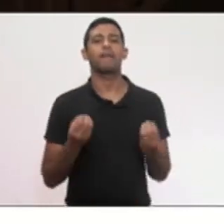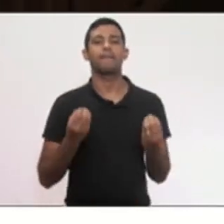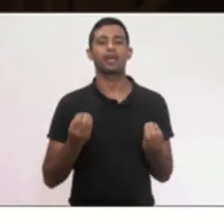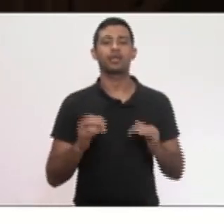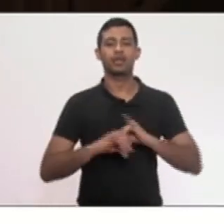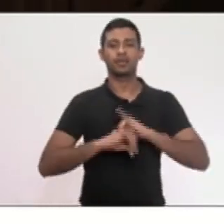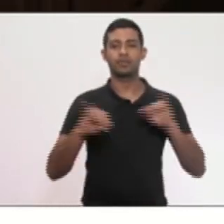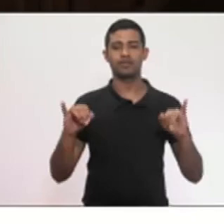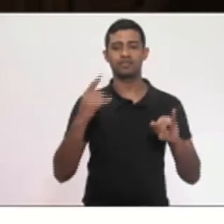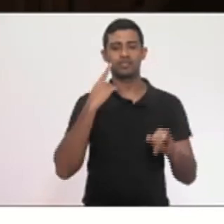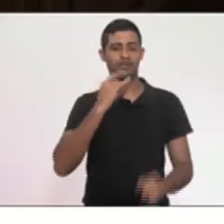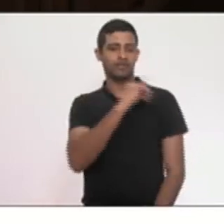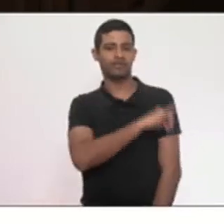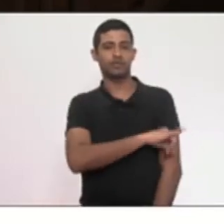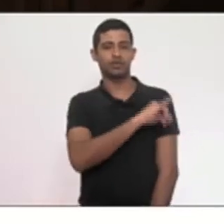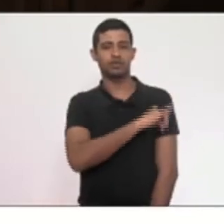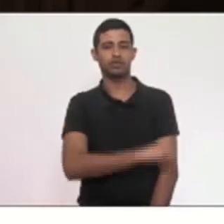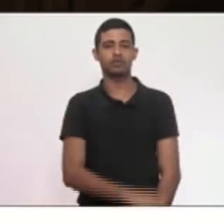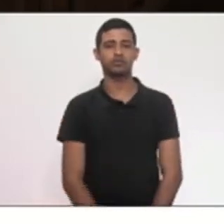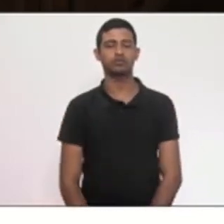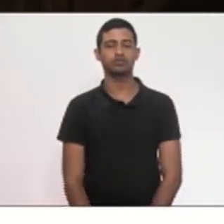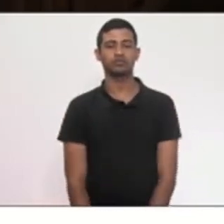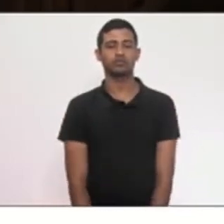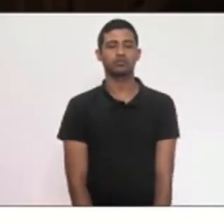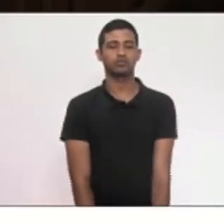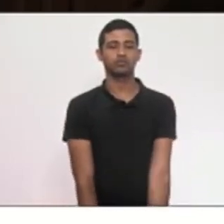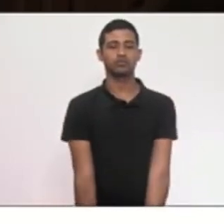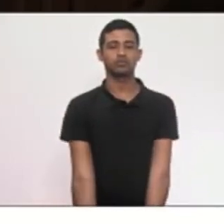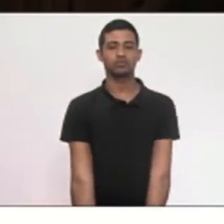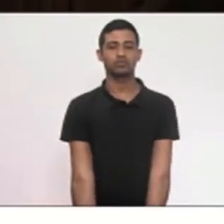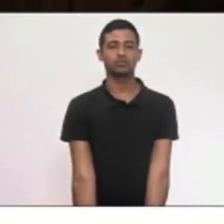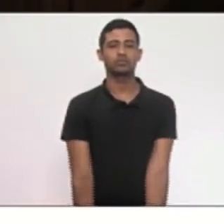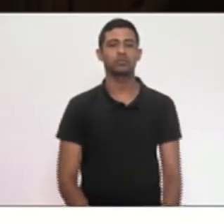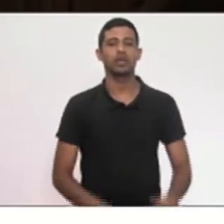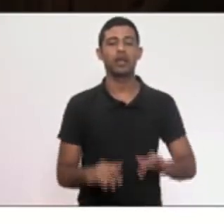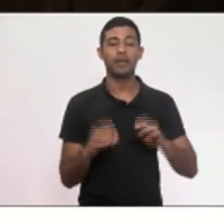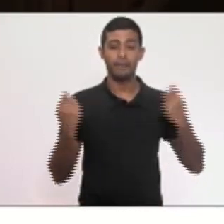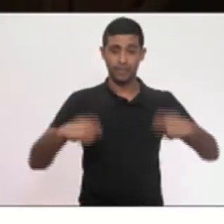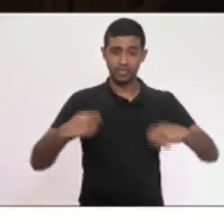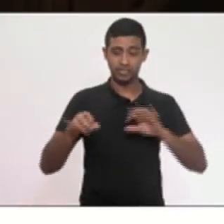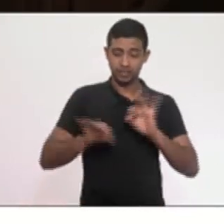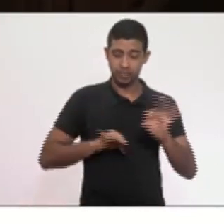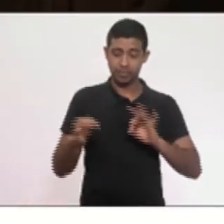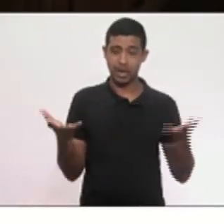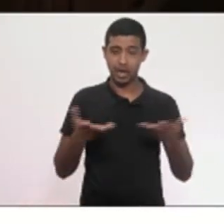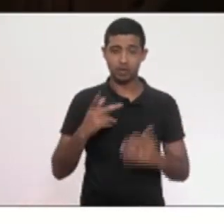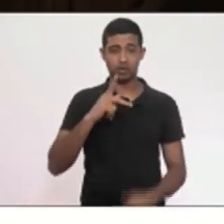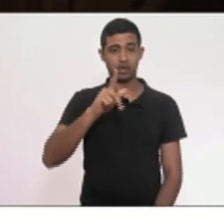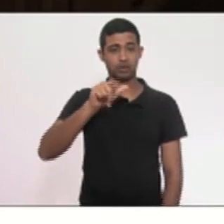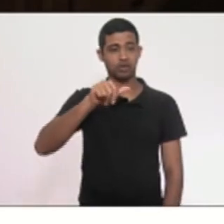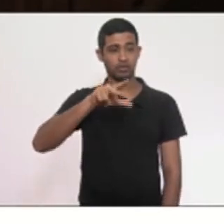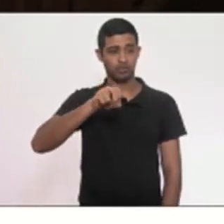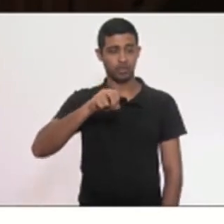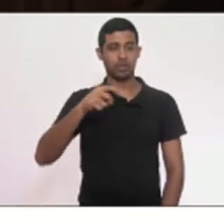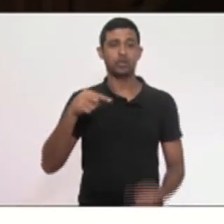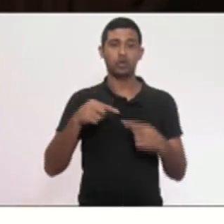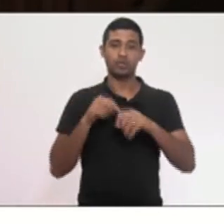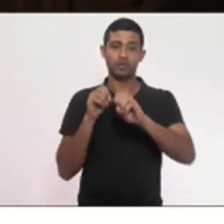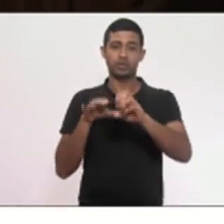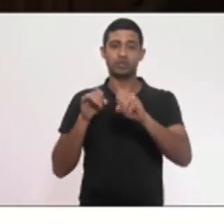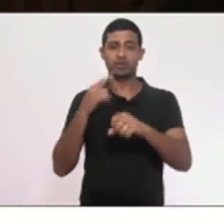anunciar que o Rio de Janeiro, e vou concluir numa frase, que precisa agora elaborar o seu plano estadual de educação para o período